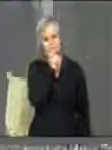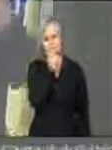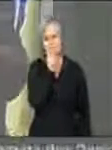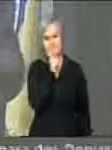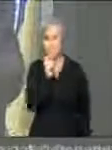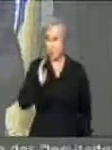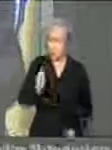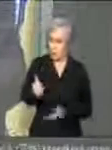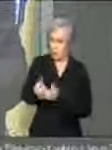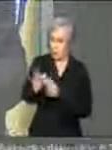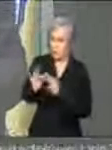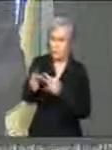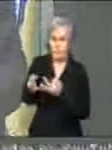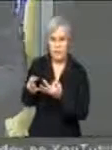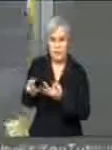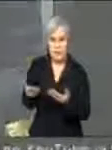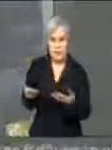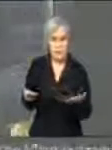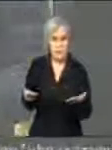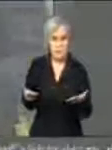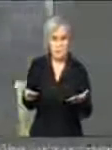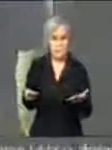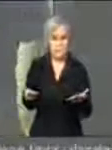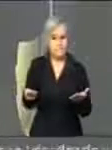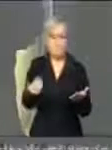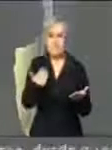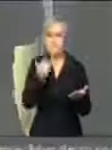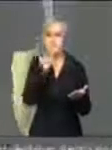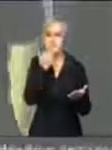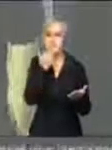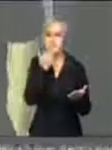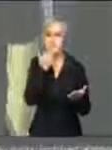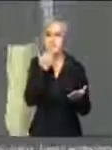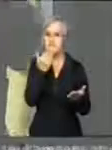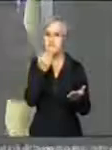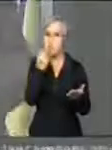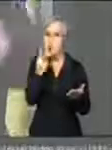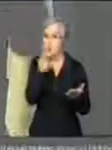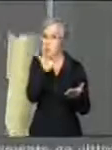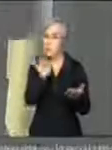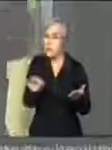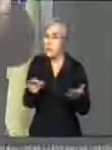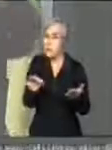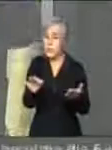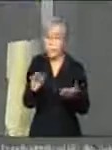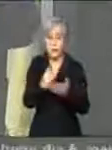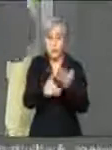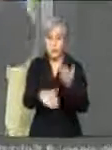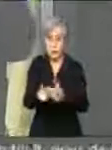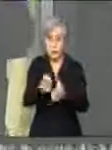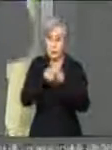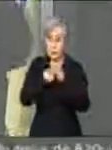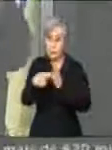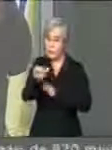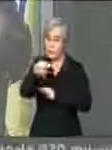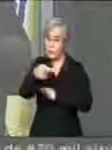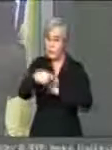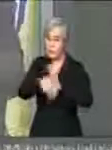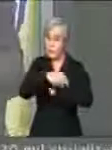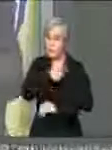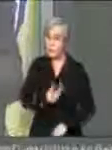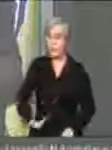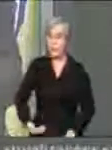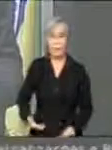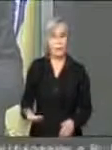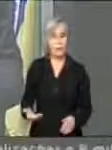Bolsa Família, por exemplo, não chegou a representar 2% das dívidas ilegais do governo com